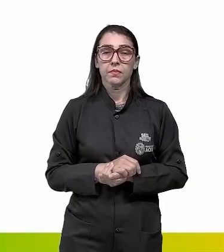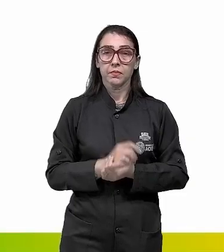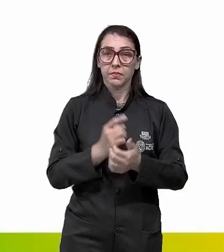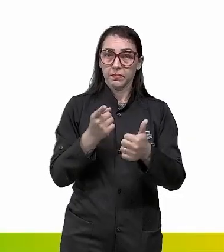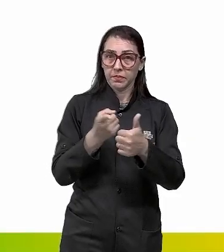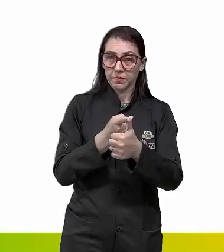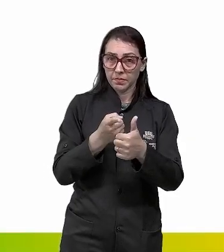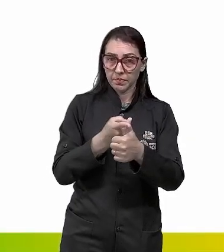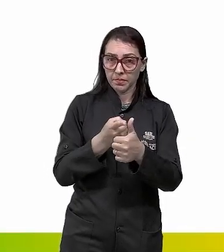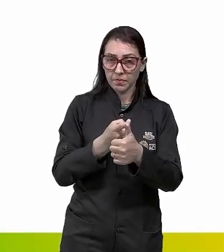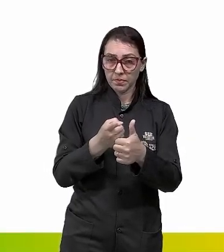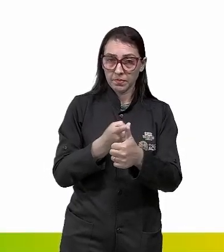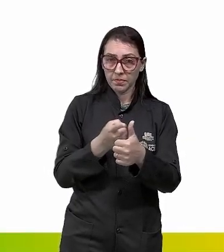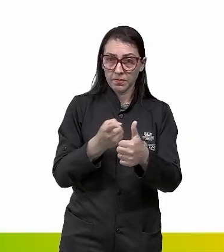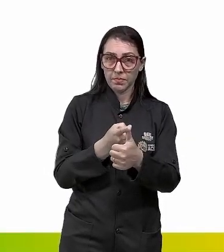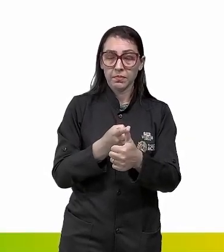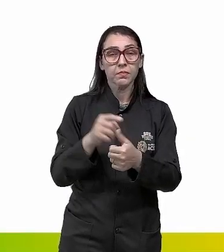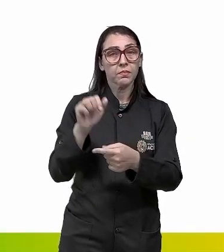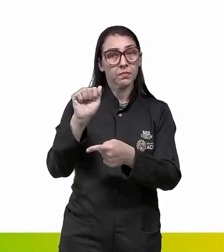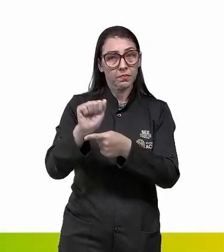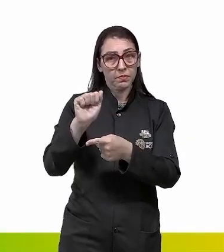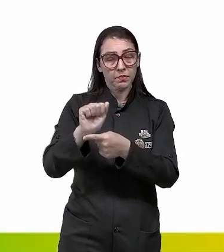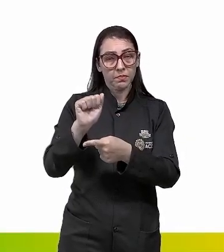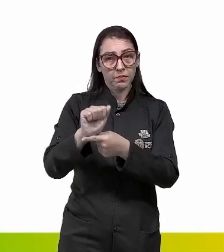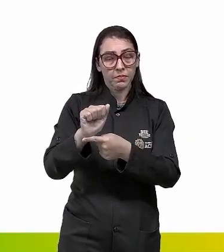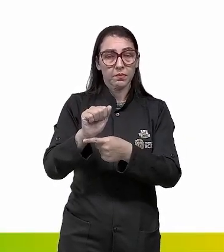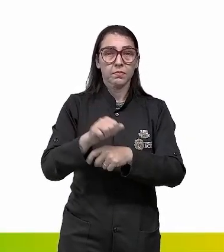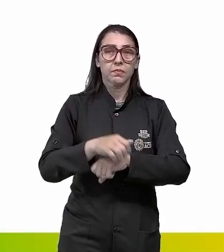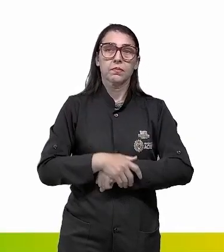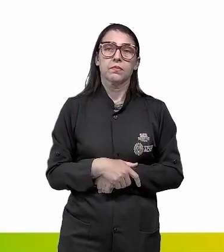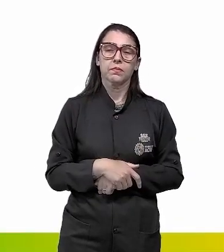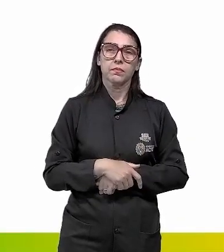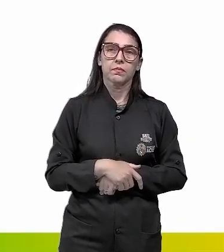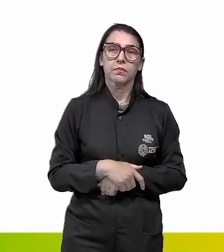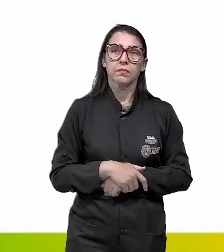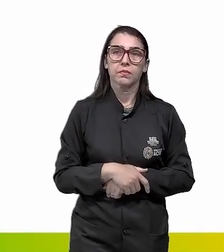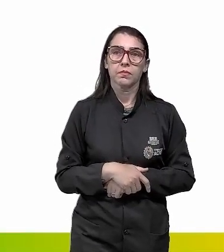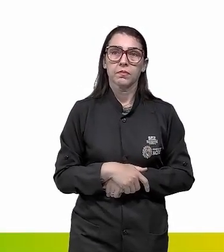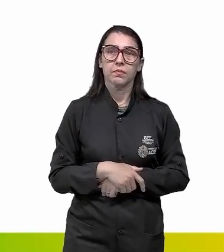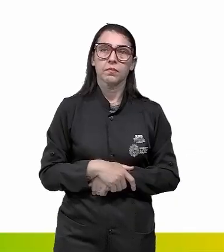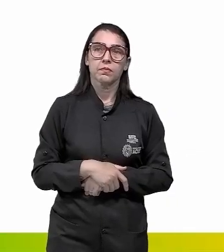Primeiro, o item A. Vamos ver o item A aqui.